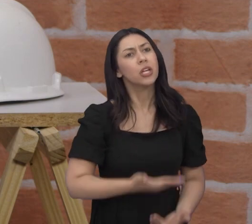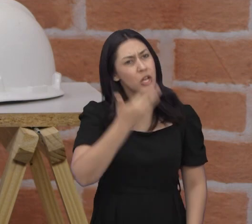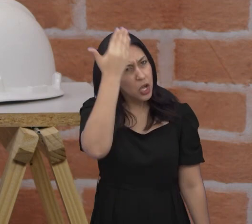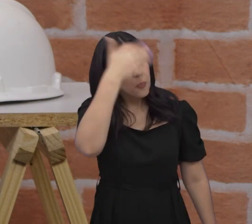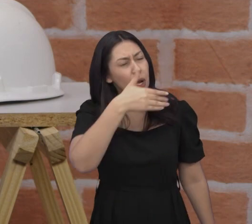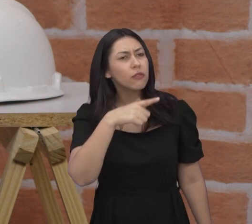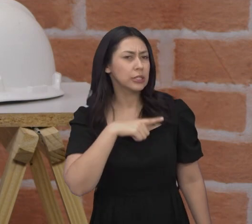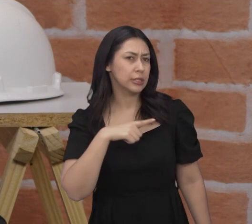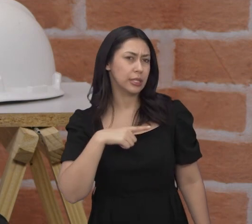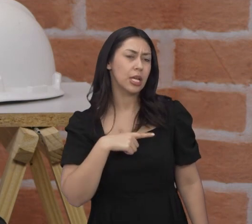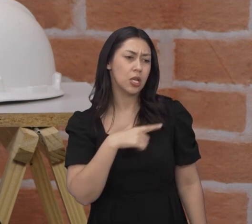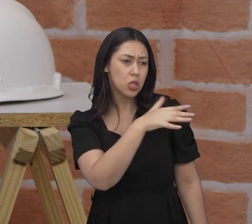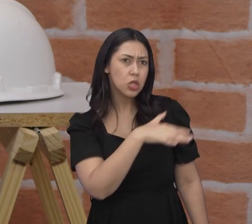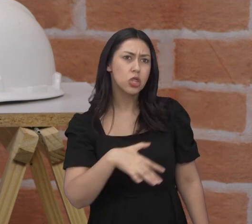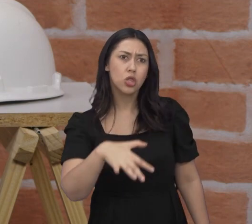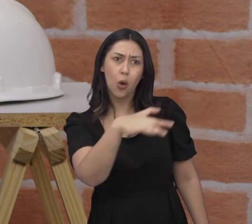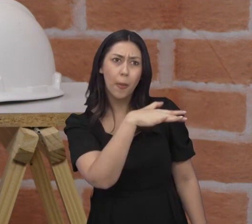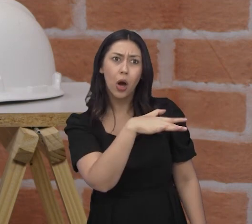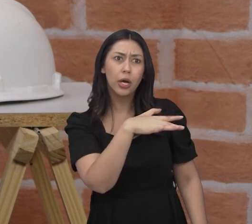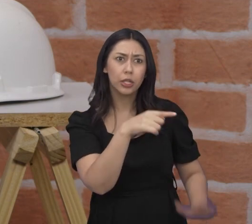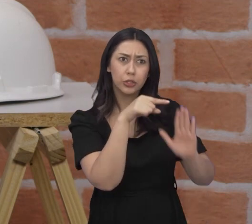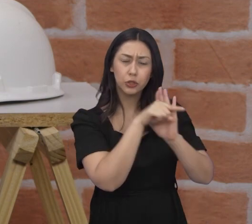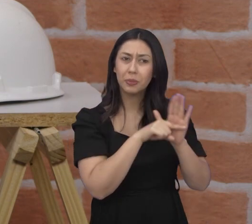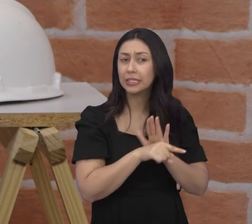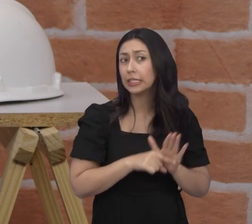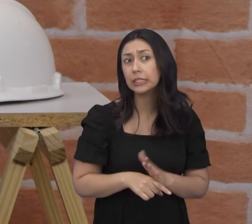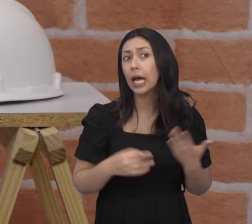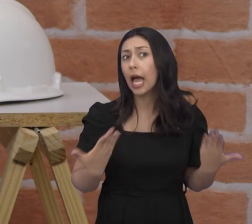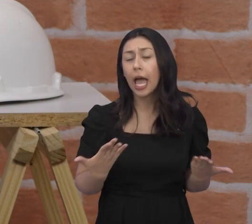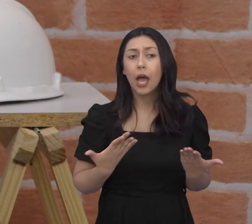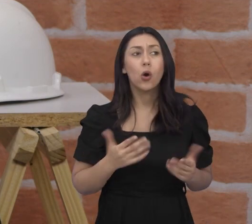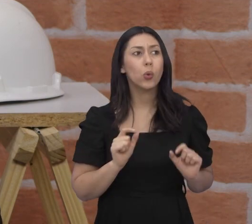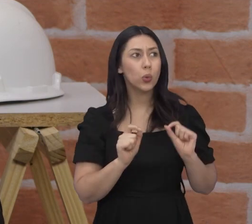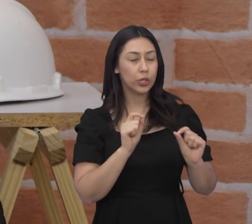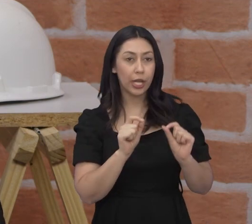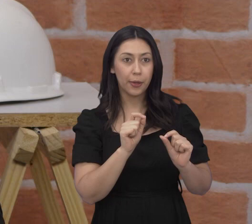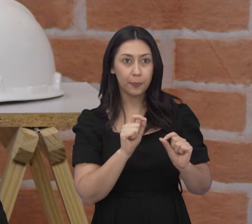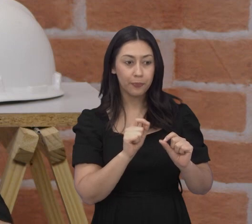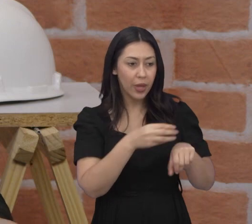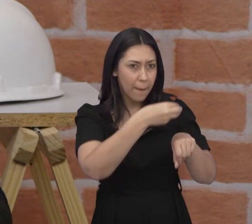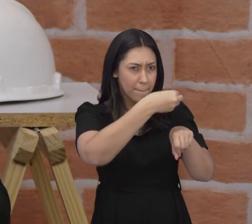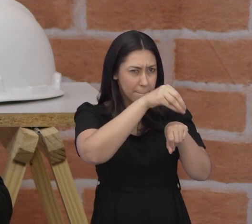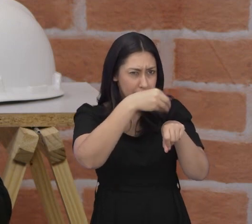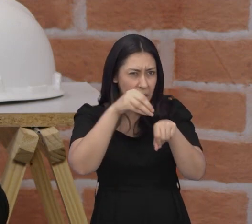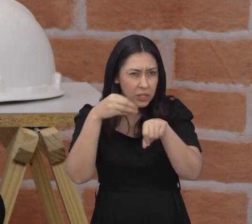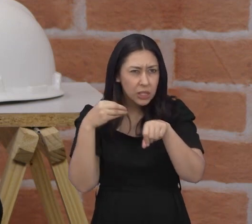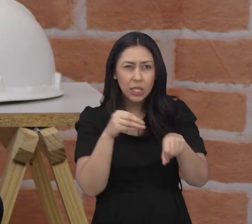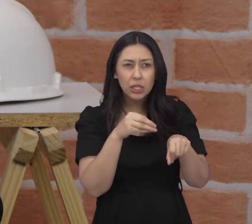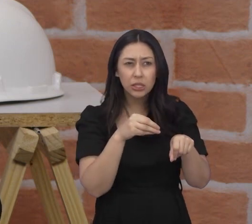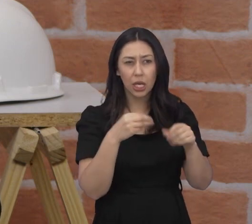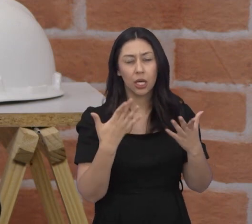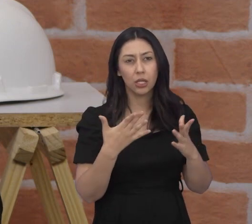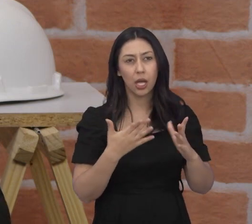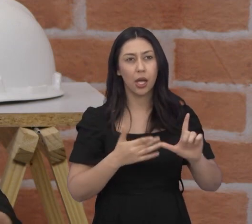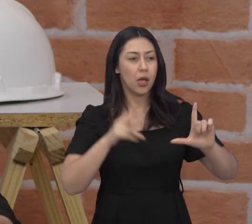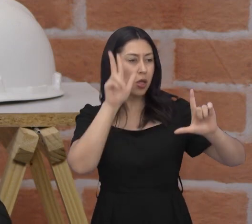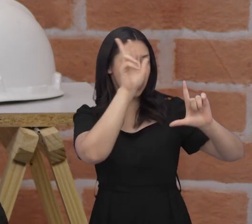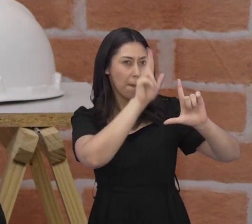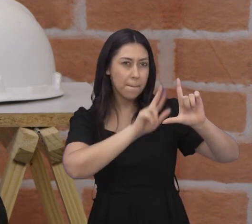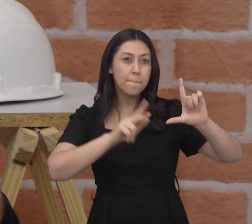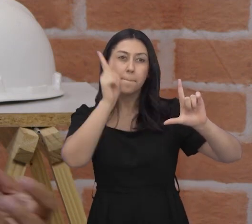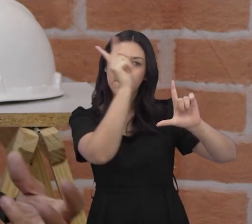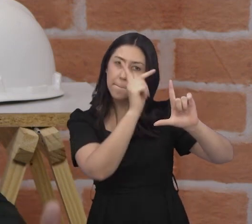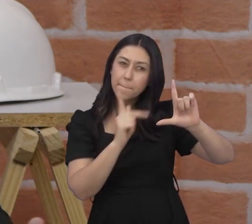não faltam, porque uma área de pesquisa minha seria a ufarqueologia, que é onde nós estudamos pinturas rupestres